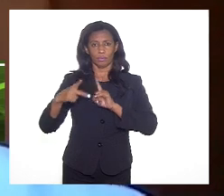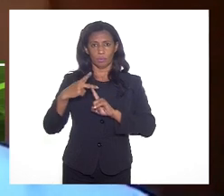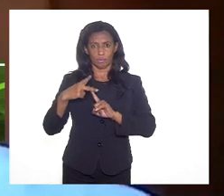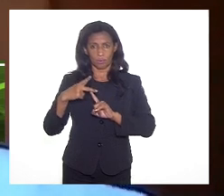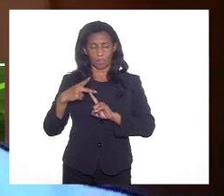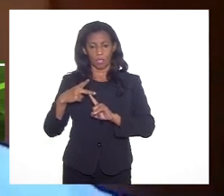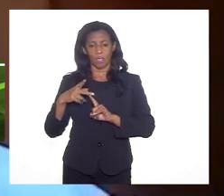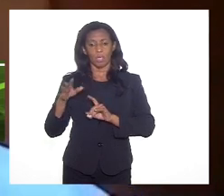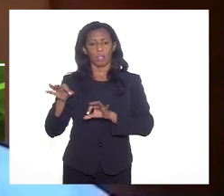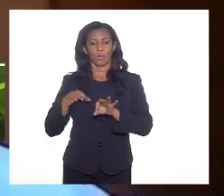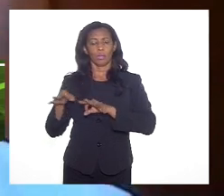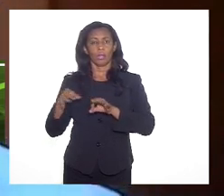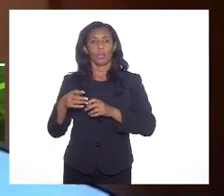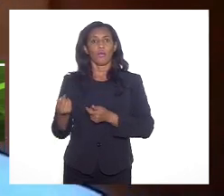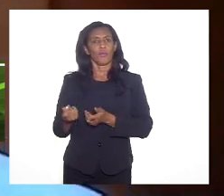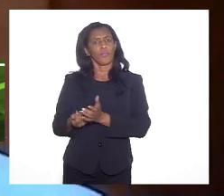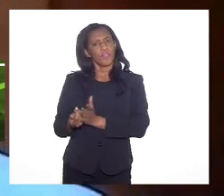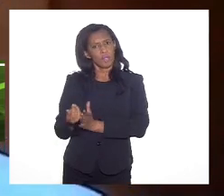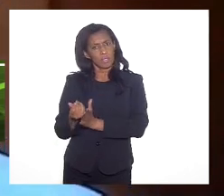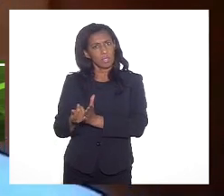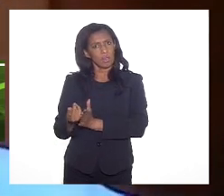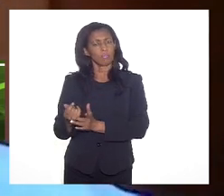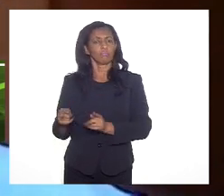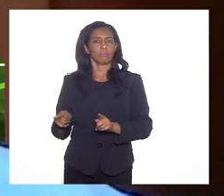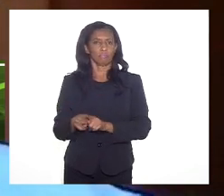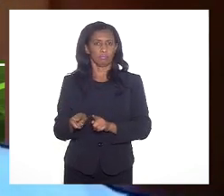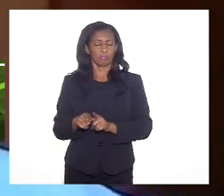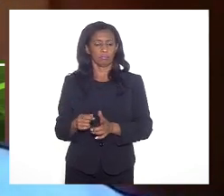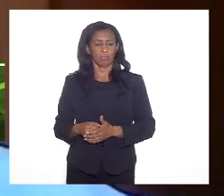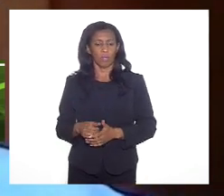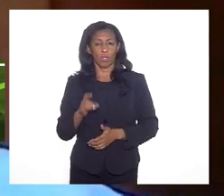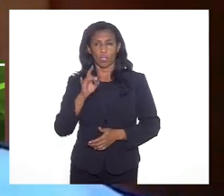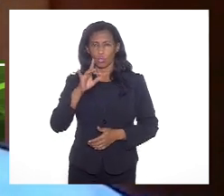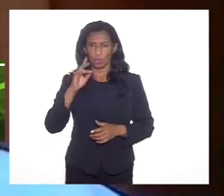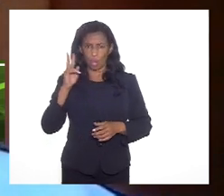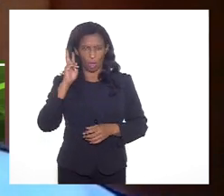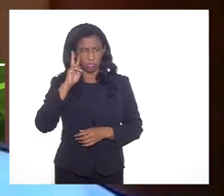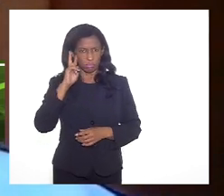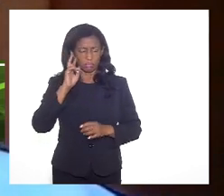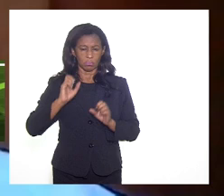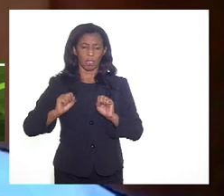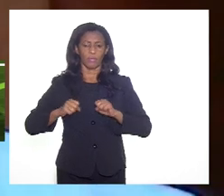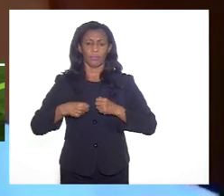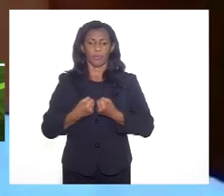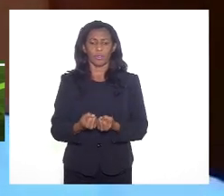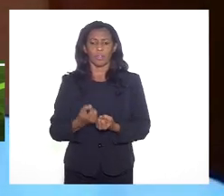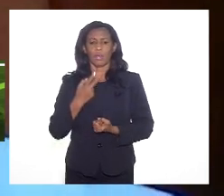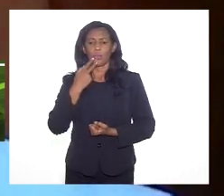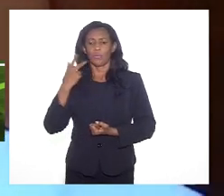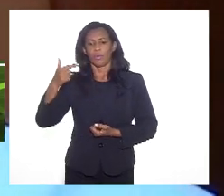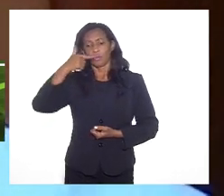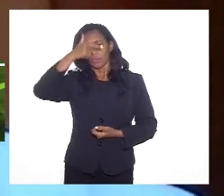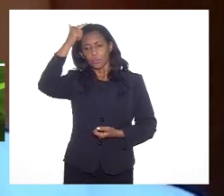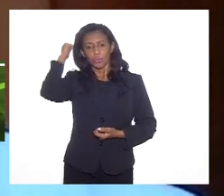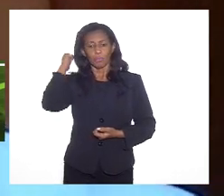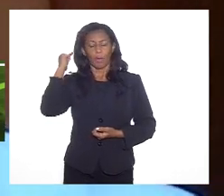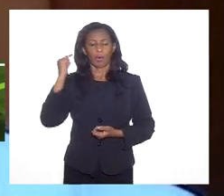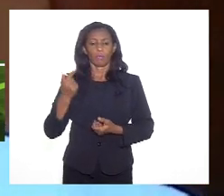plano financeiro. Eu queria só apenas reforçar o que disse o deputado Luiz Paulo. O plano financeiro,